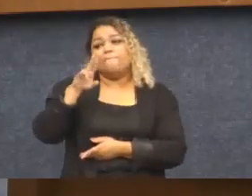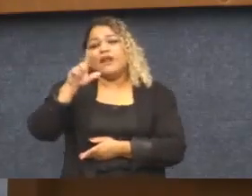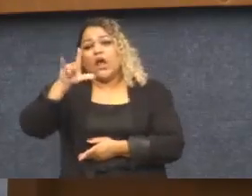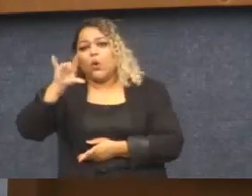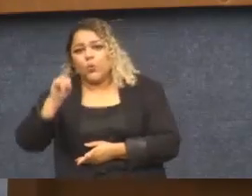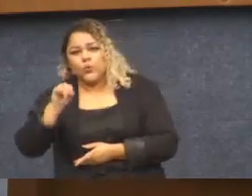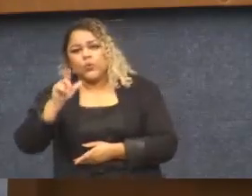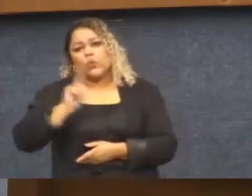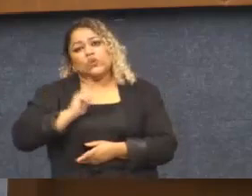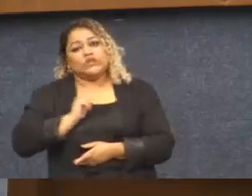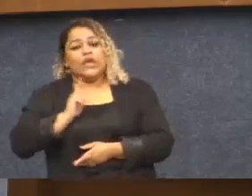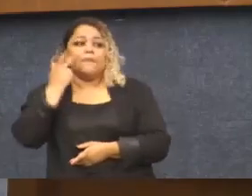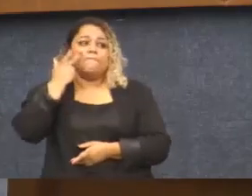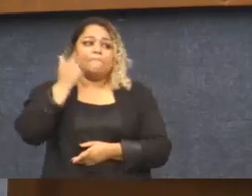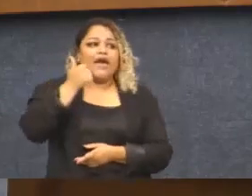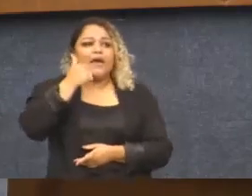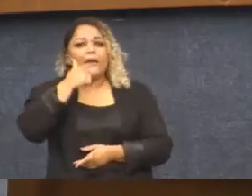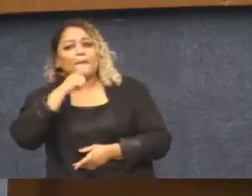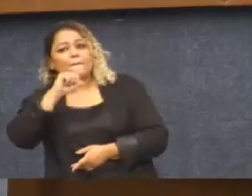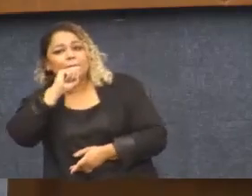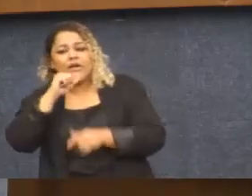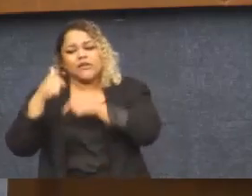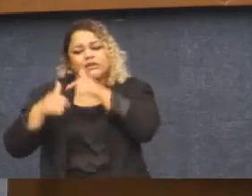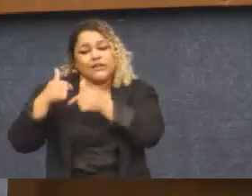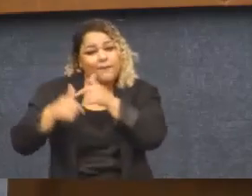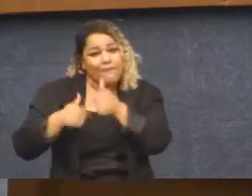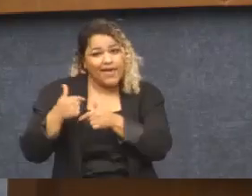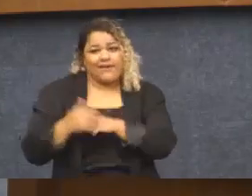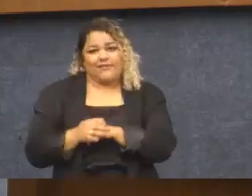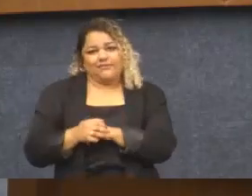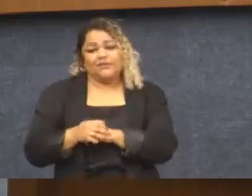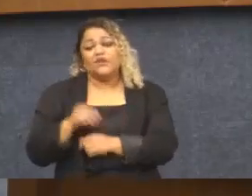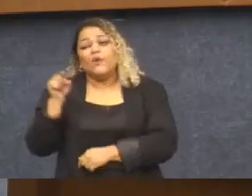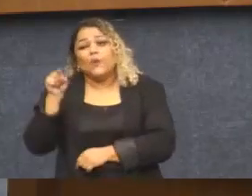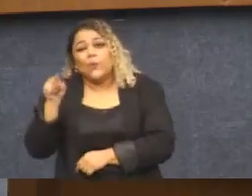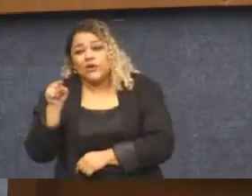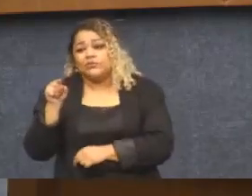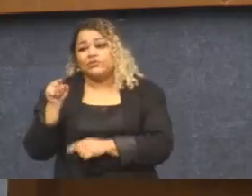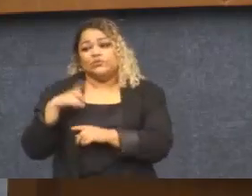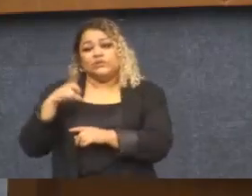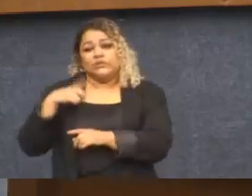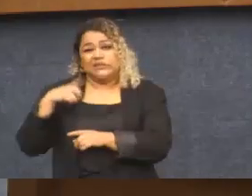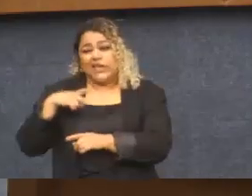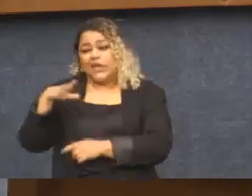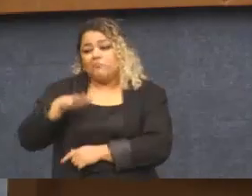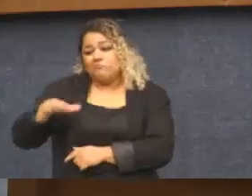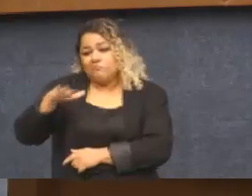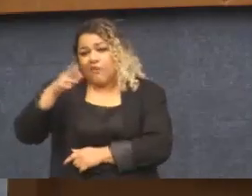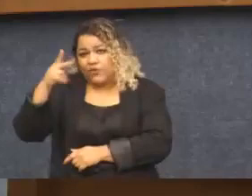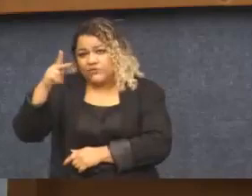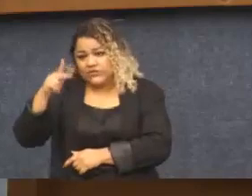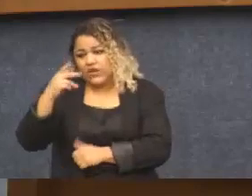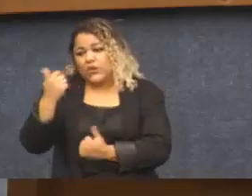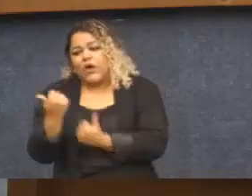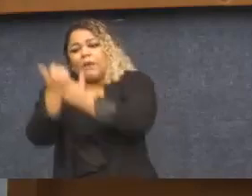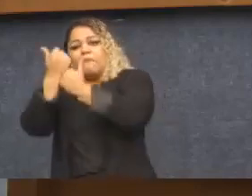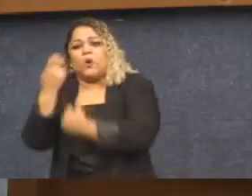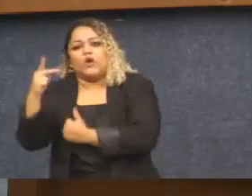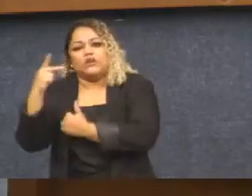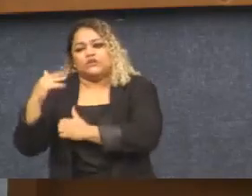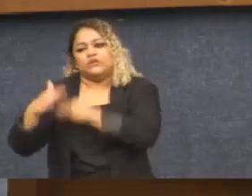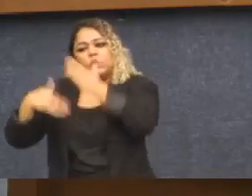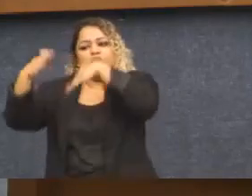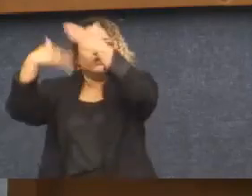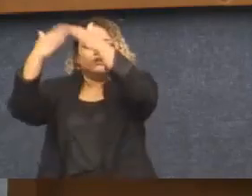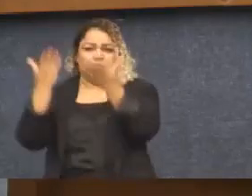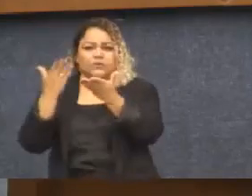tem pai e mãe que tem emprego, quando tem uma comunidade que apoia o seu crescimento.